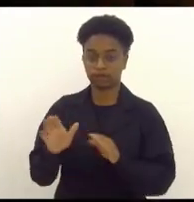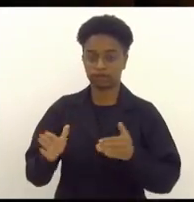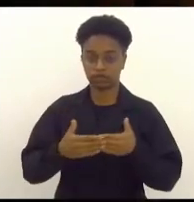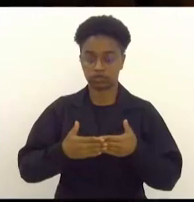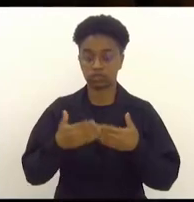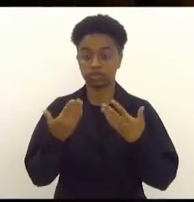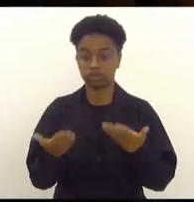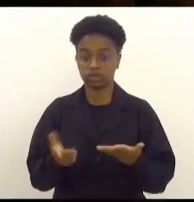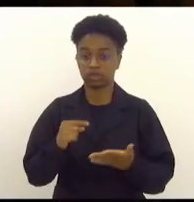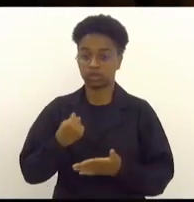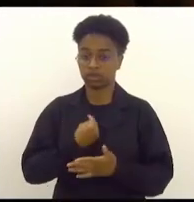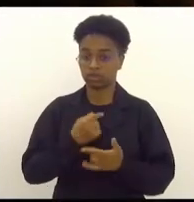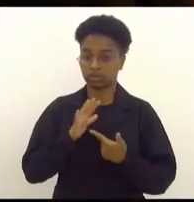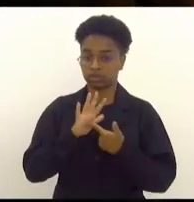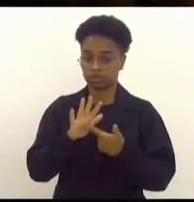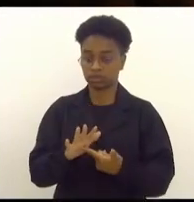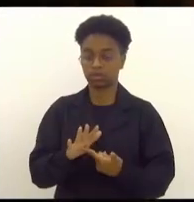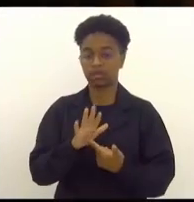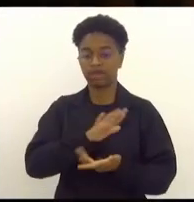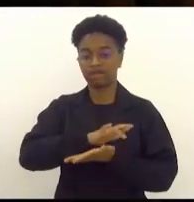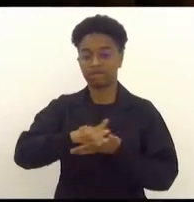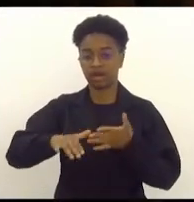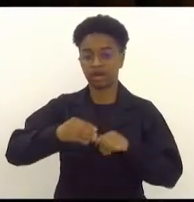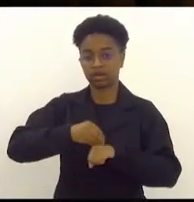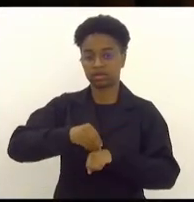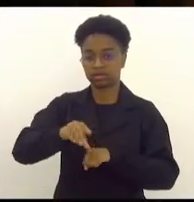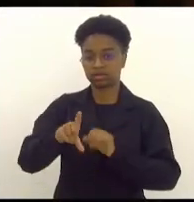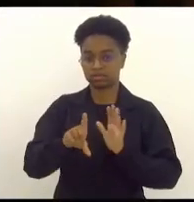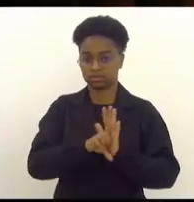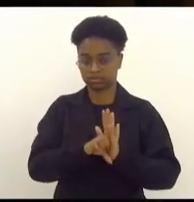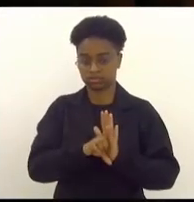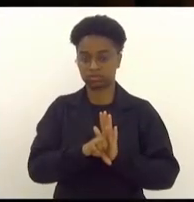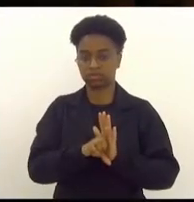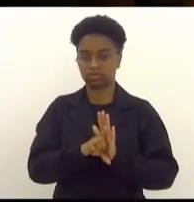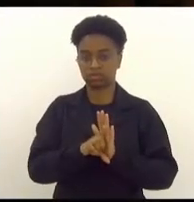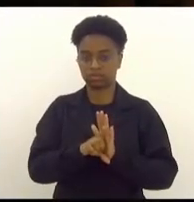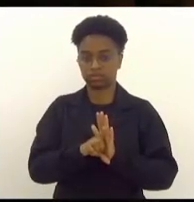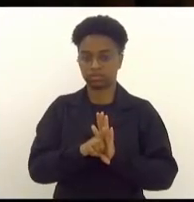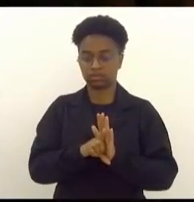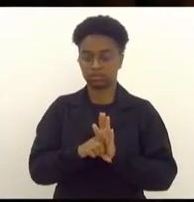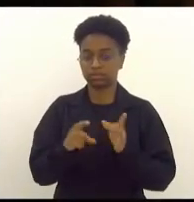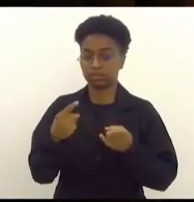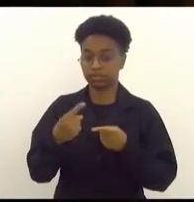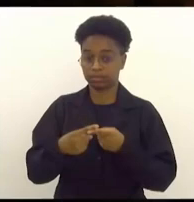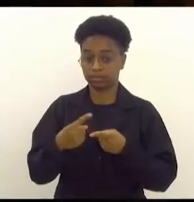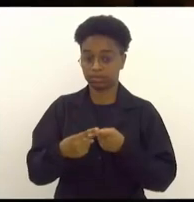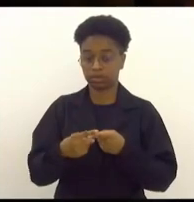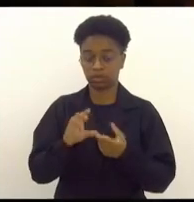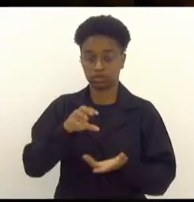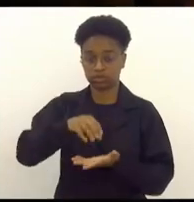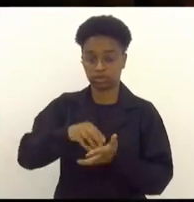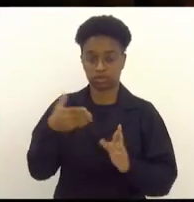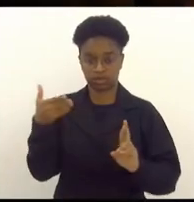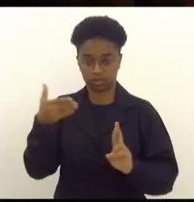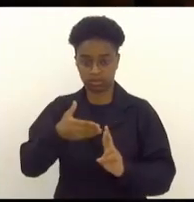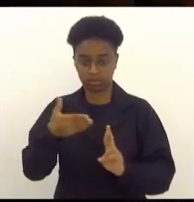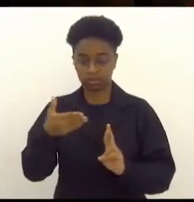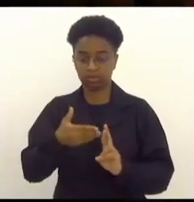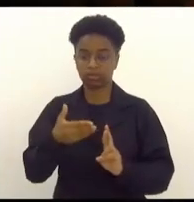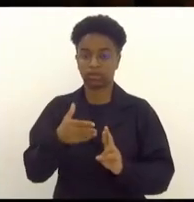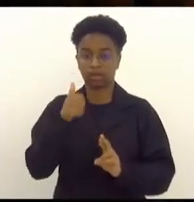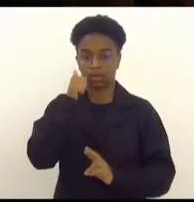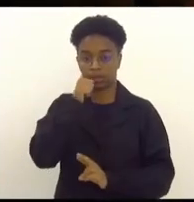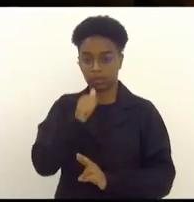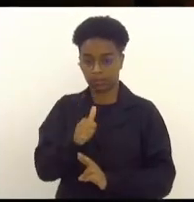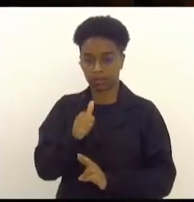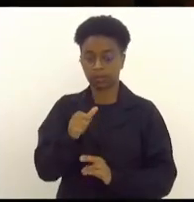então a gente apresentou aqui várias indicações legislativas para que esses centros de referência de mulher como